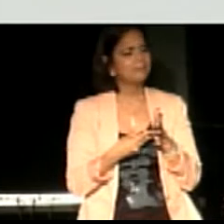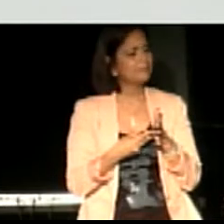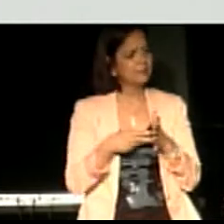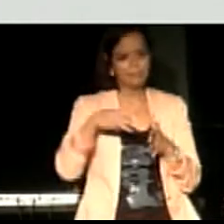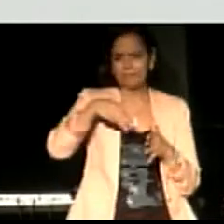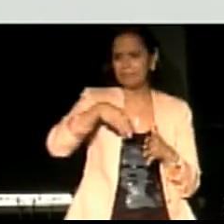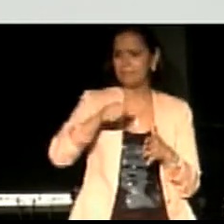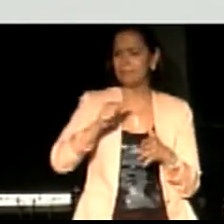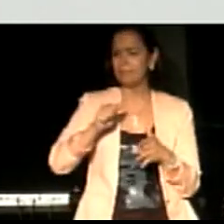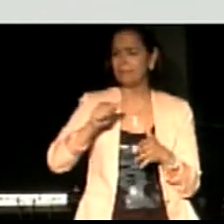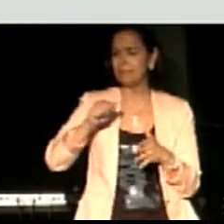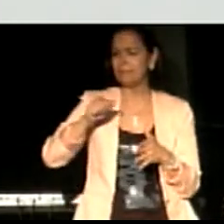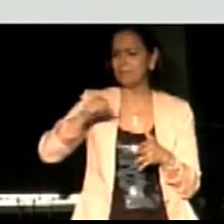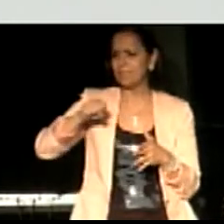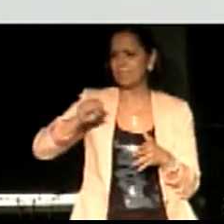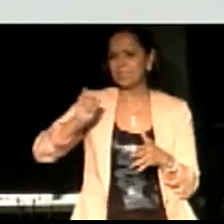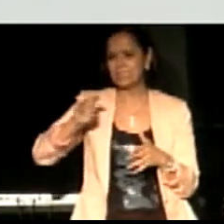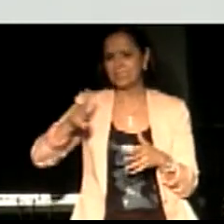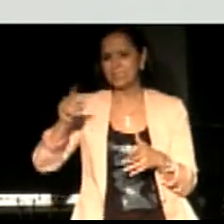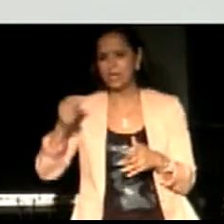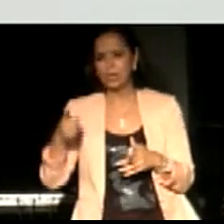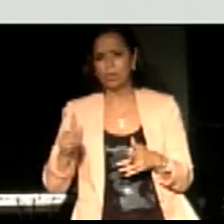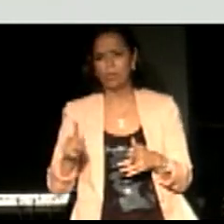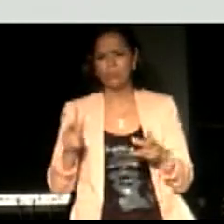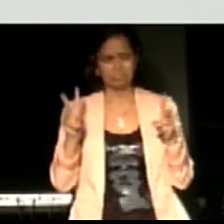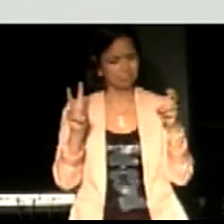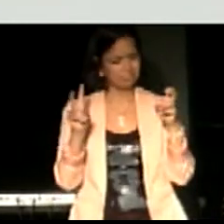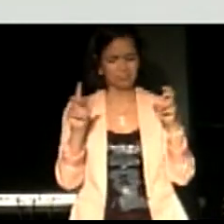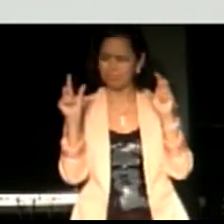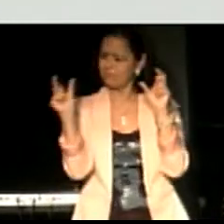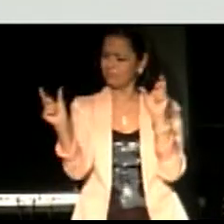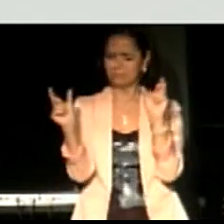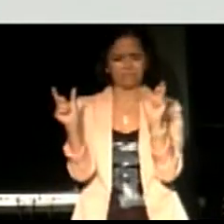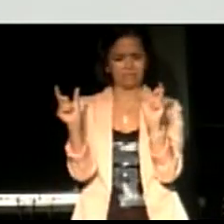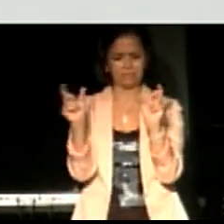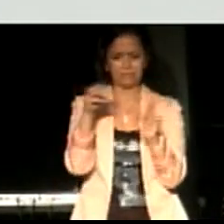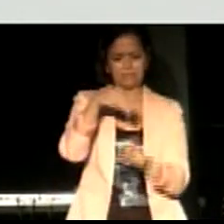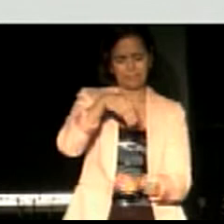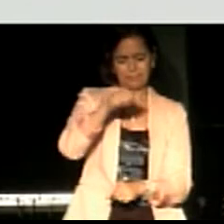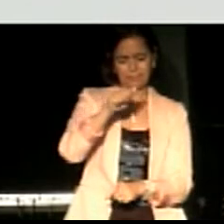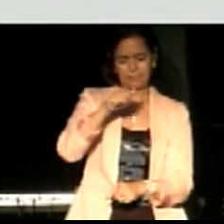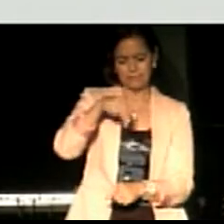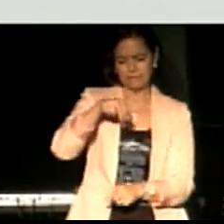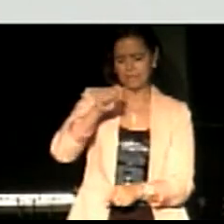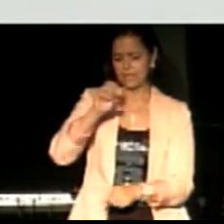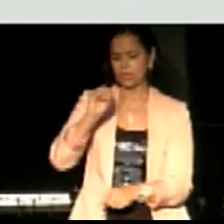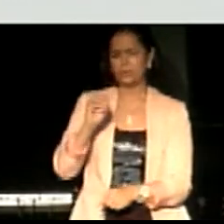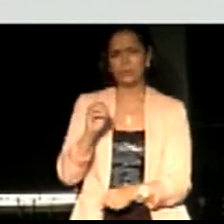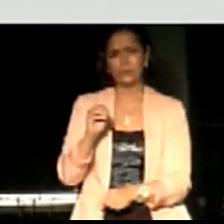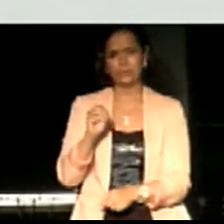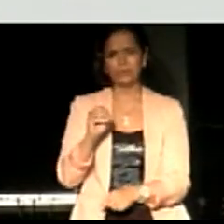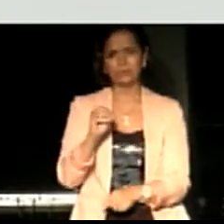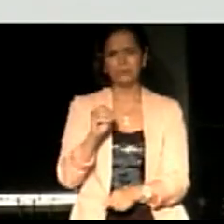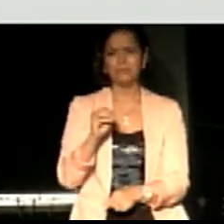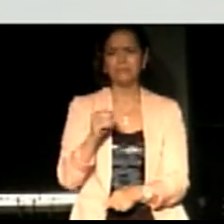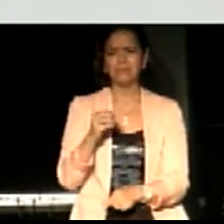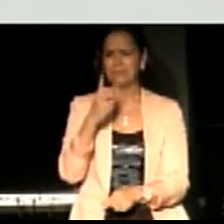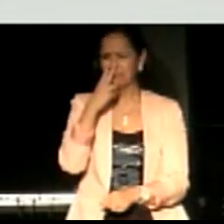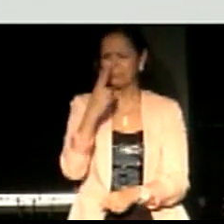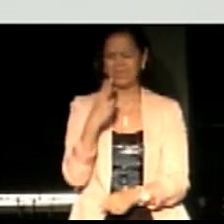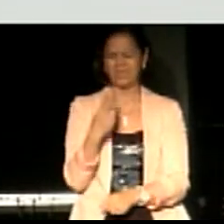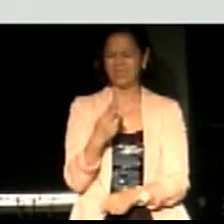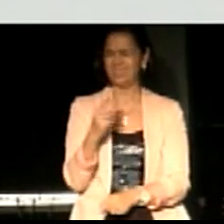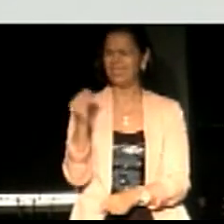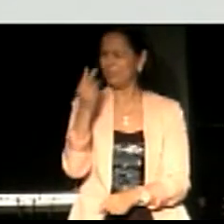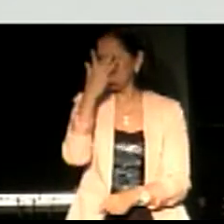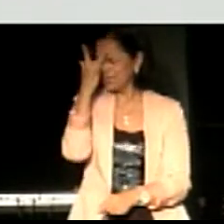a mansidão e o próprio termo manso, que em geral é um termo negativo,